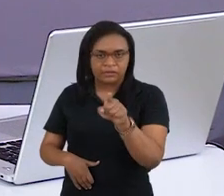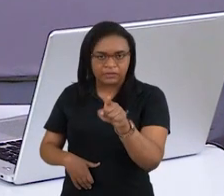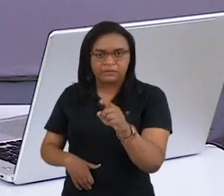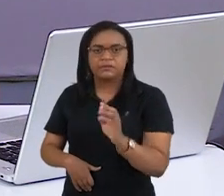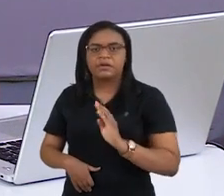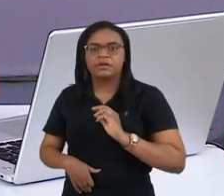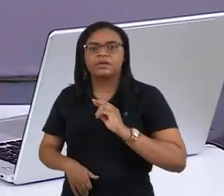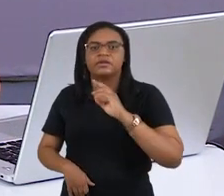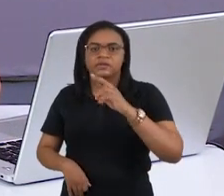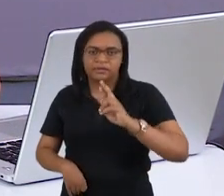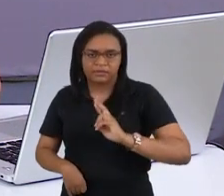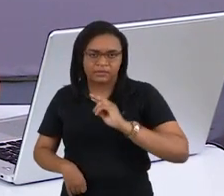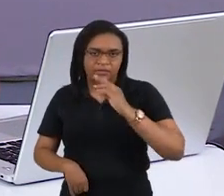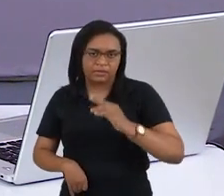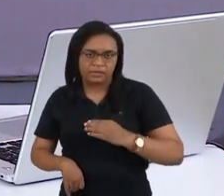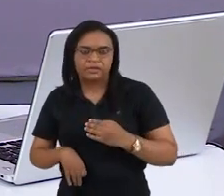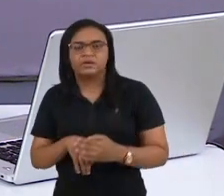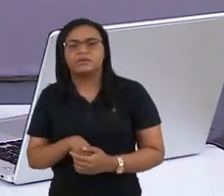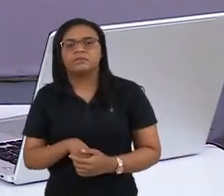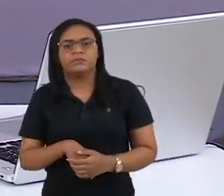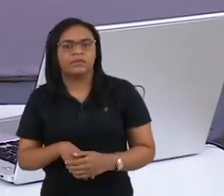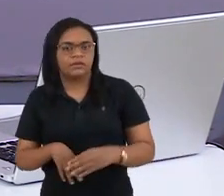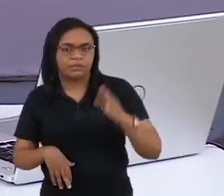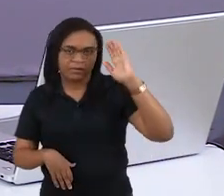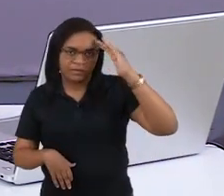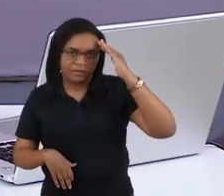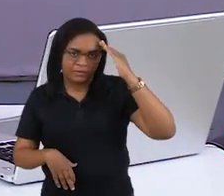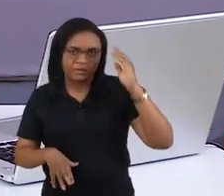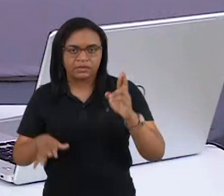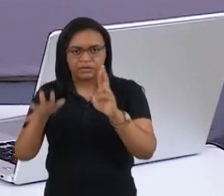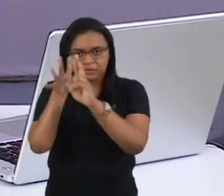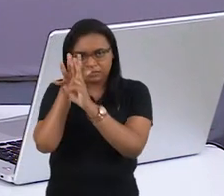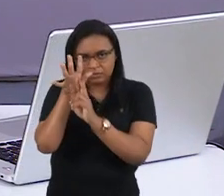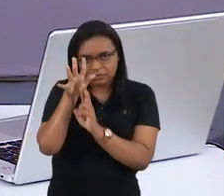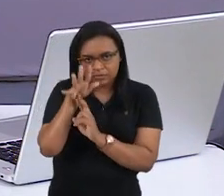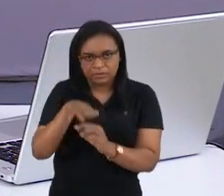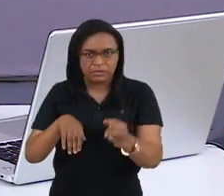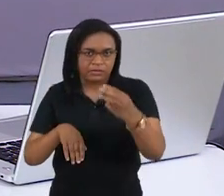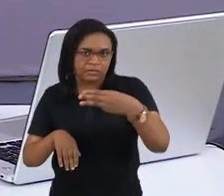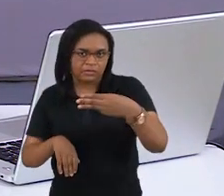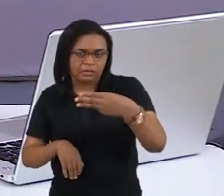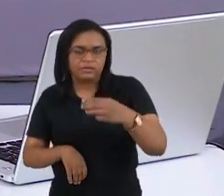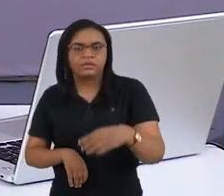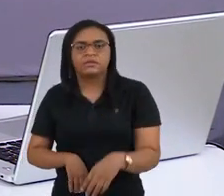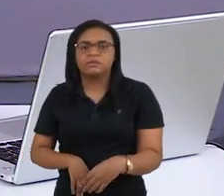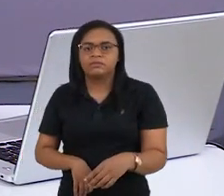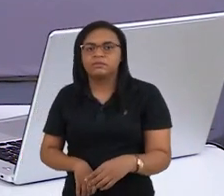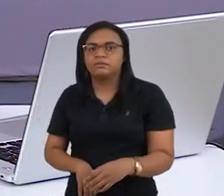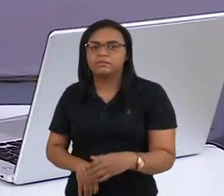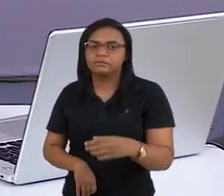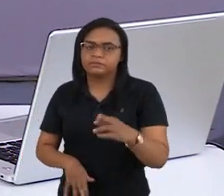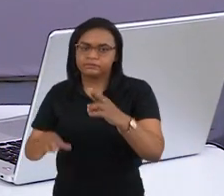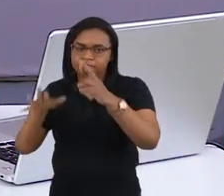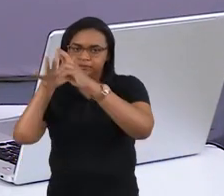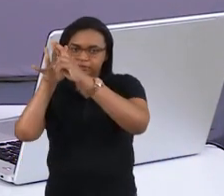Então, pessoal, agora para nós entendermos a regra de três, a regra de três ela ocorre de duas maneiras, basicamente. A regra de